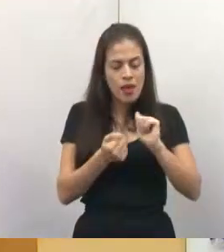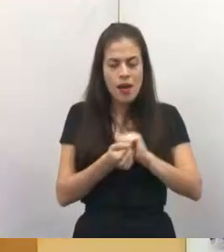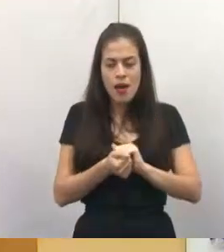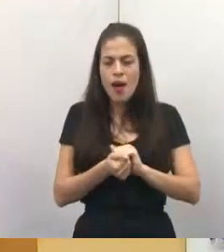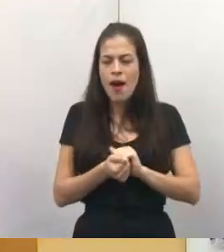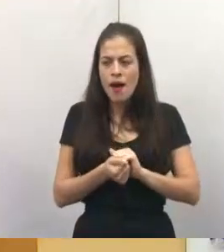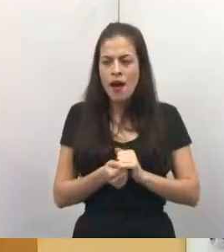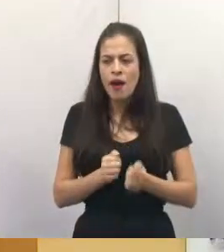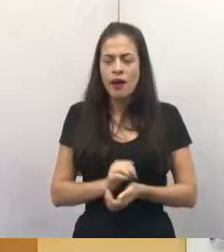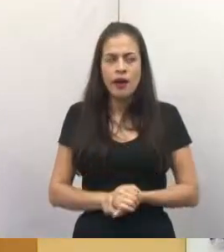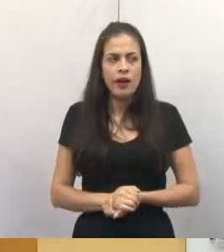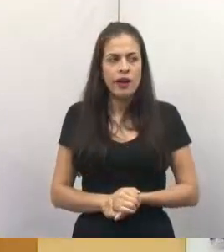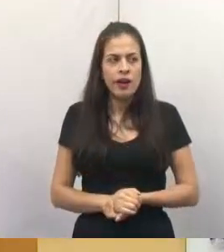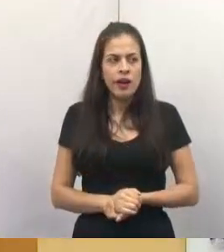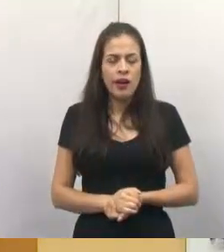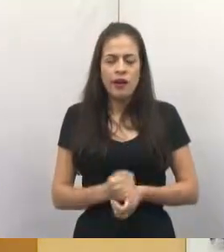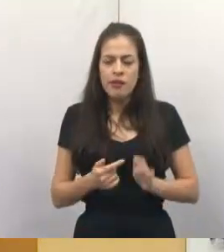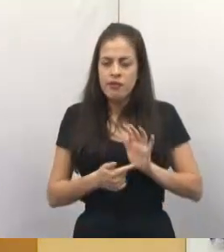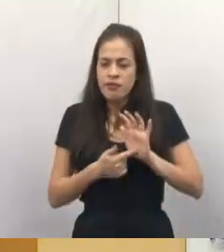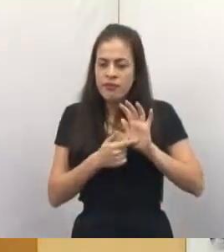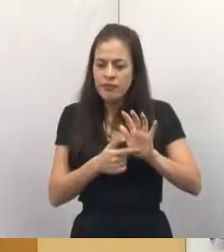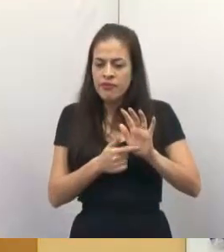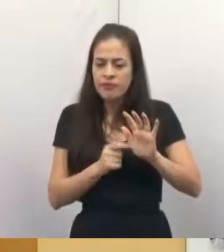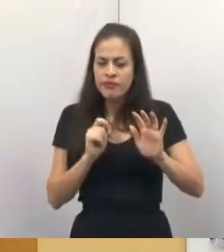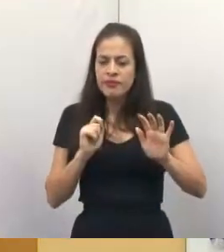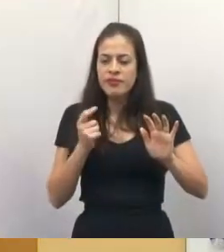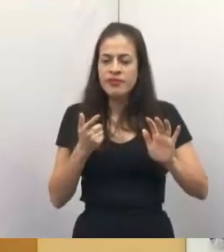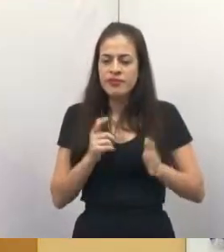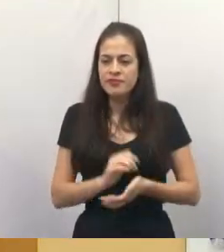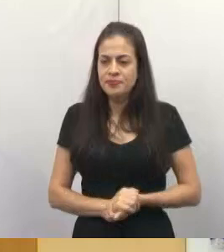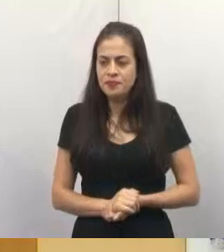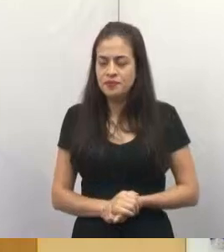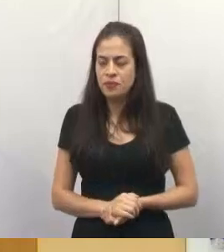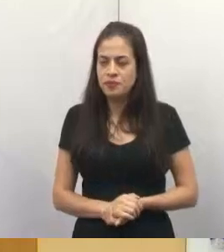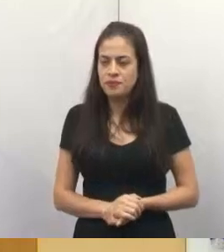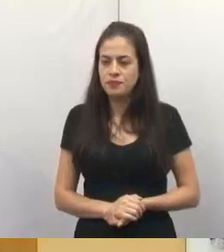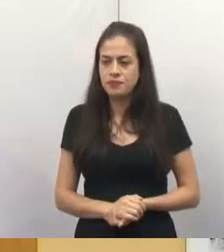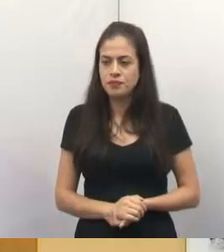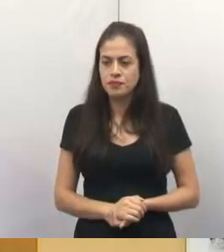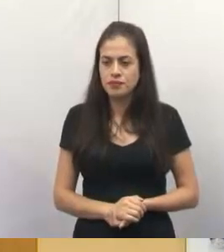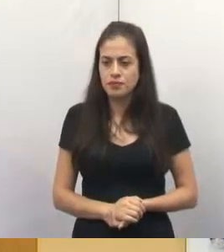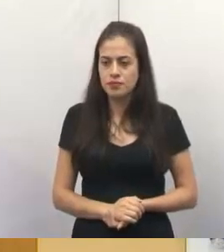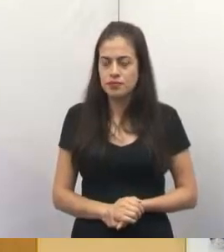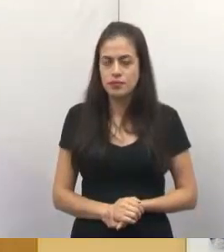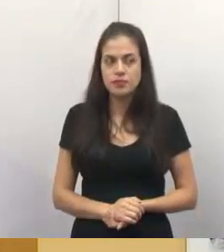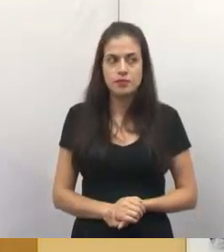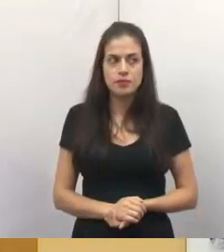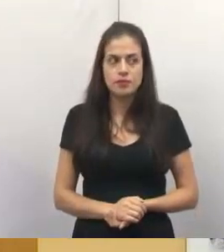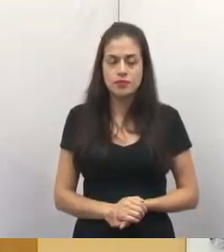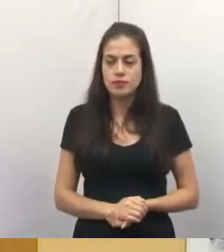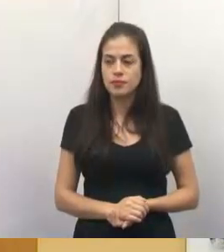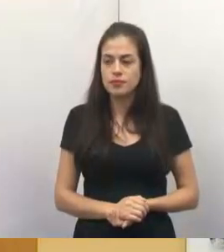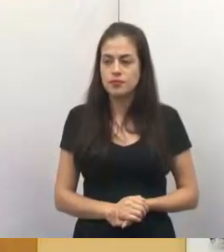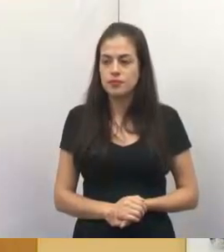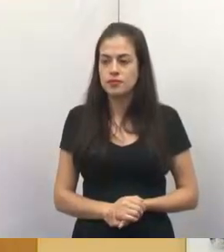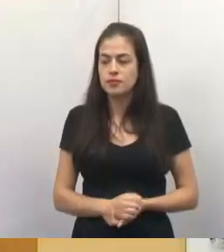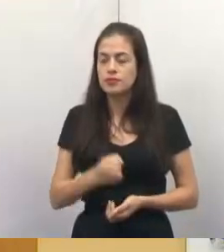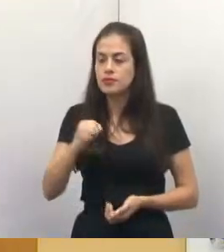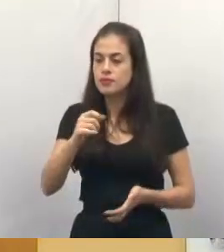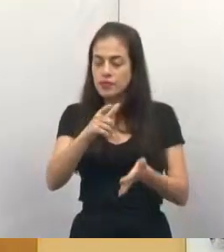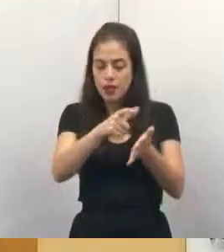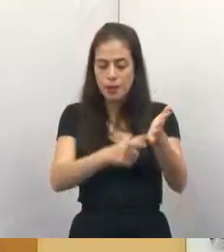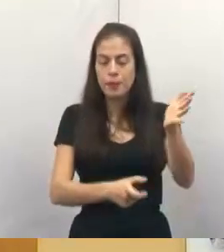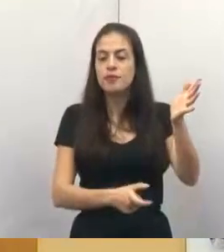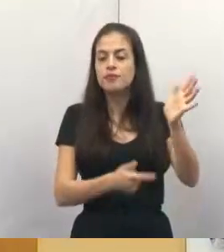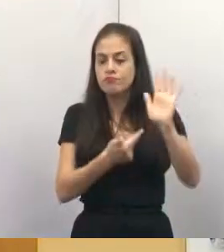ensinar, passar para o município como que vai ser, porque vai ser tudo novidade, né? É como que vai receber de volta o comprovante, se realmente o comprovante sai na hora, pagou,